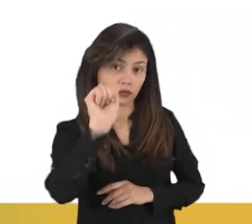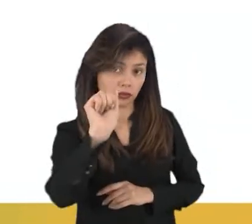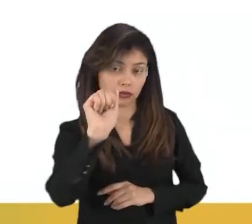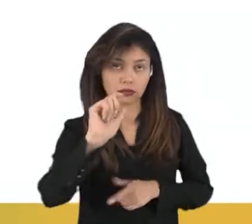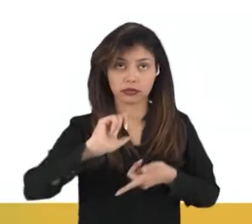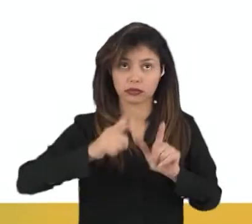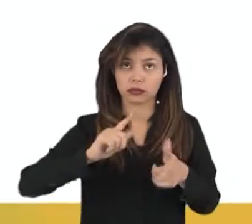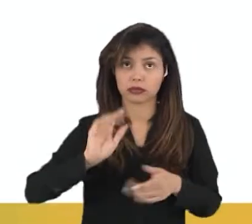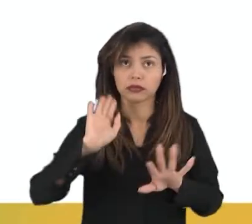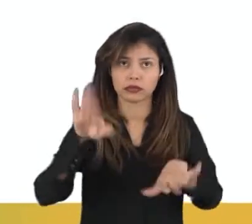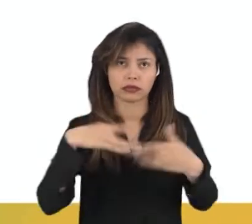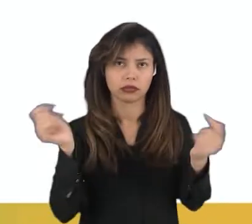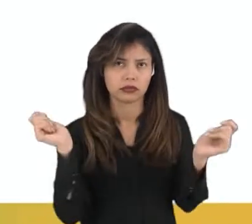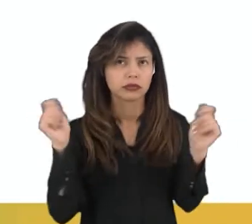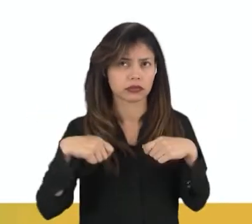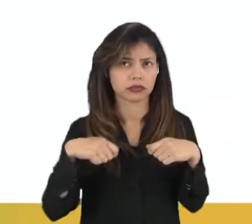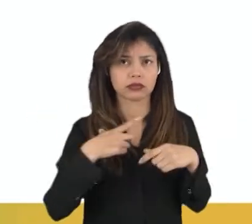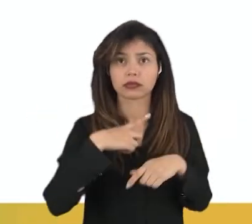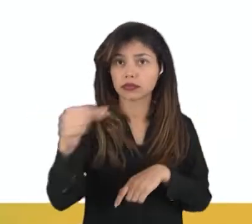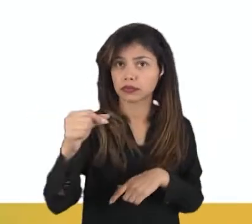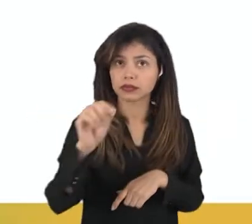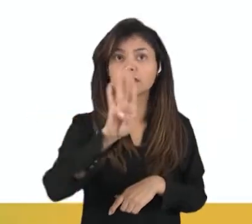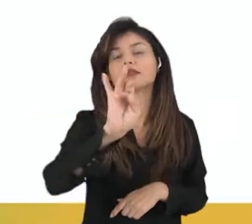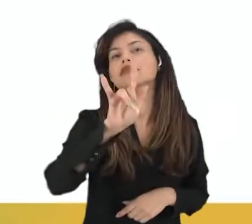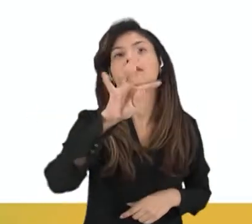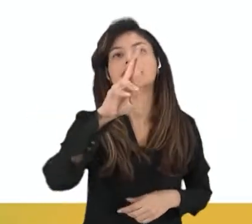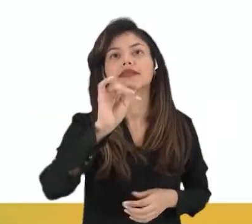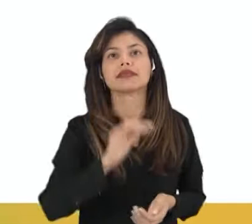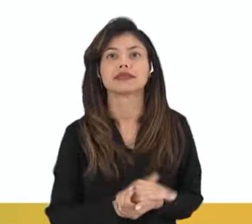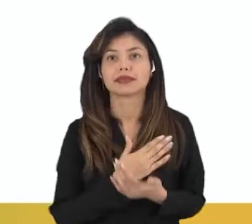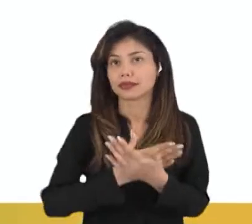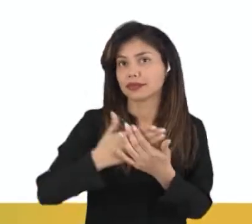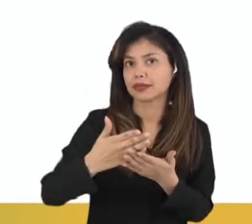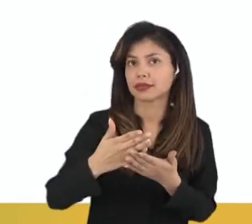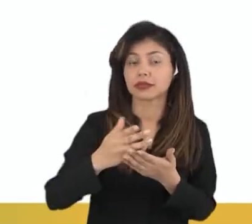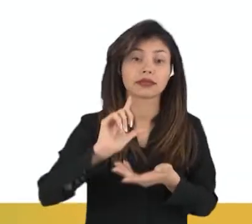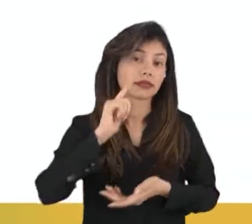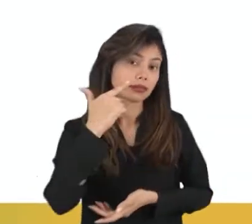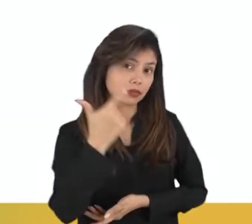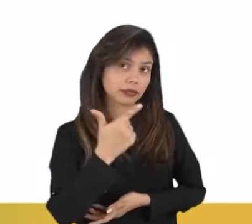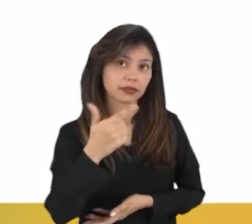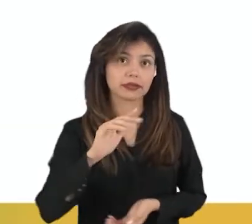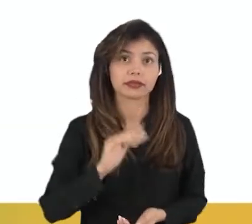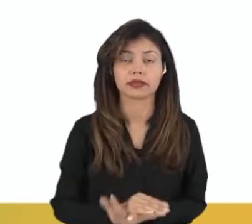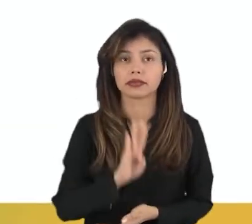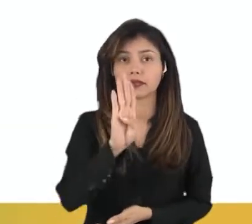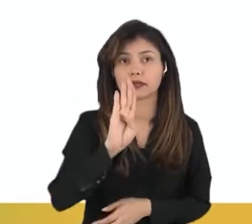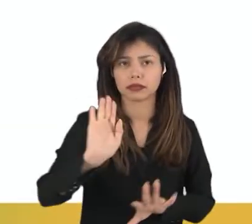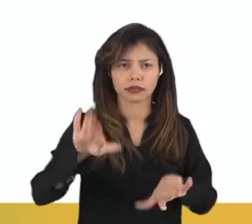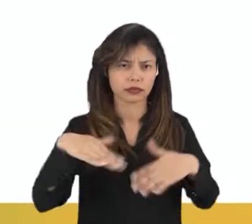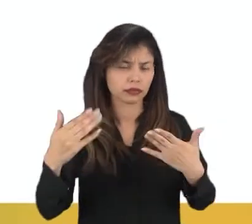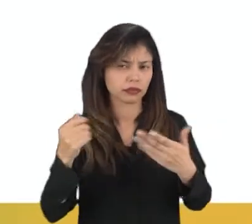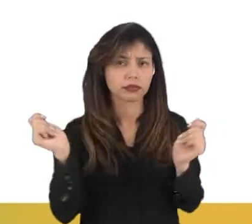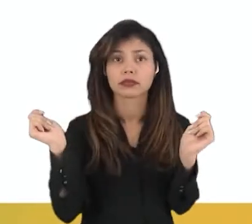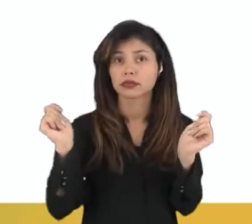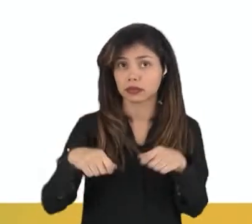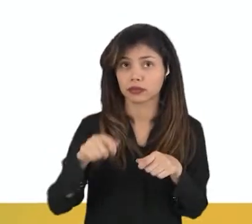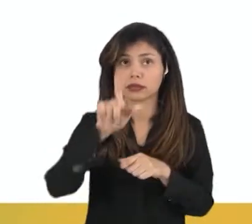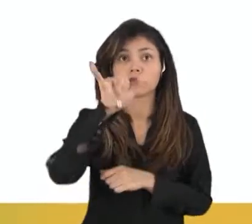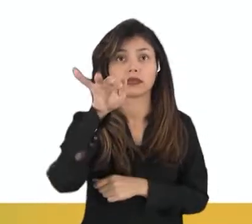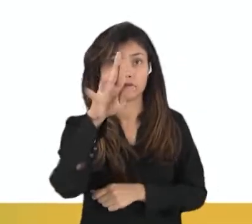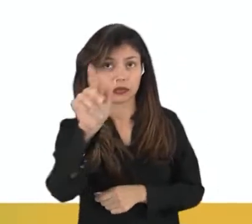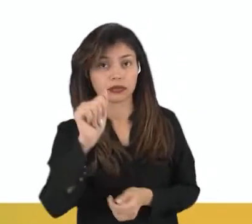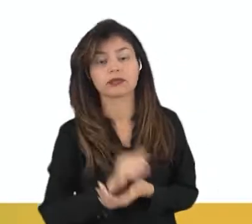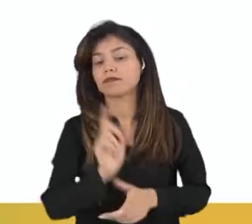se pergunta quais as possibilidades de sair um bilhete que comece com o algarismo 2? E na letra B, qual a probabilidade de Luísa